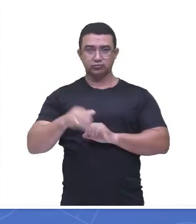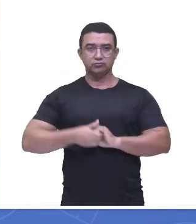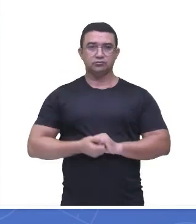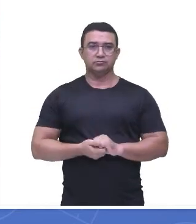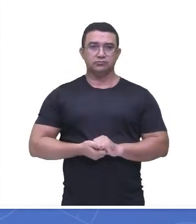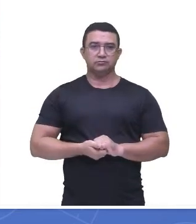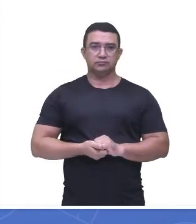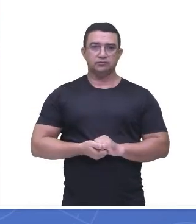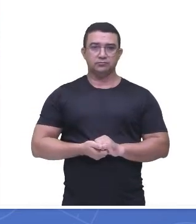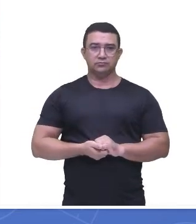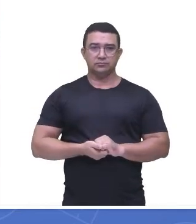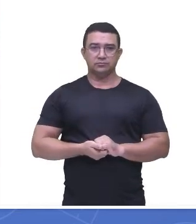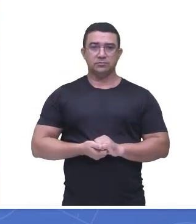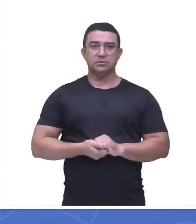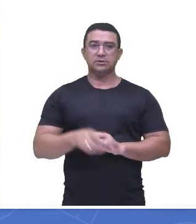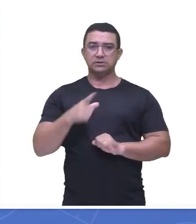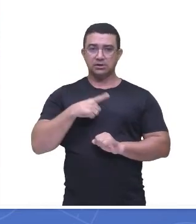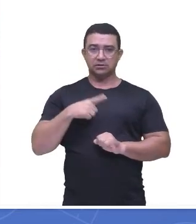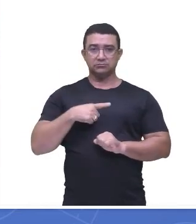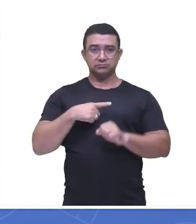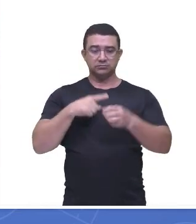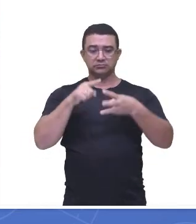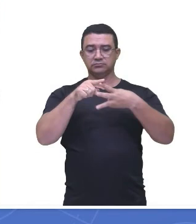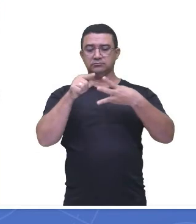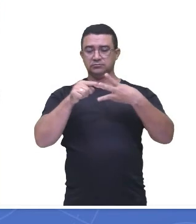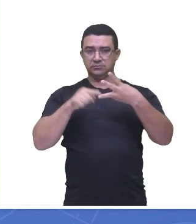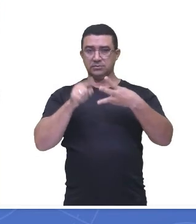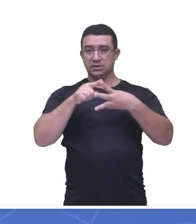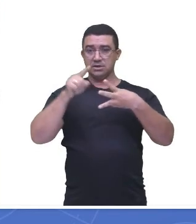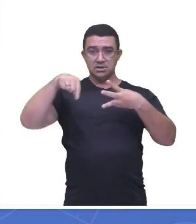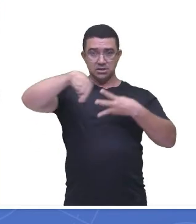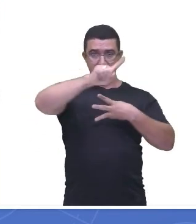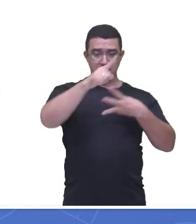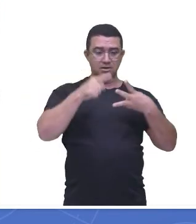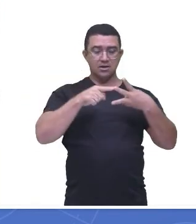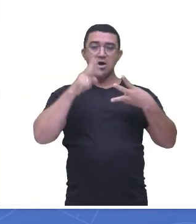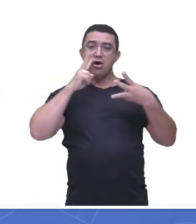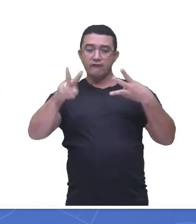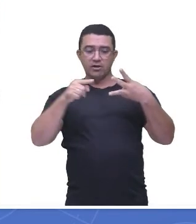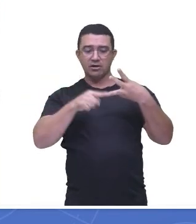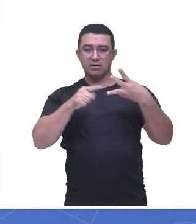indicativo. Então, nós temos três verbos, ir, ber e ser.